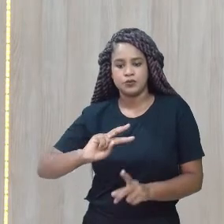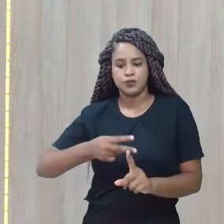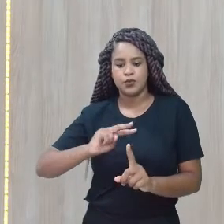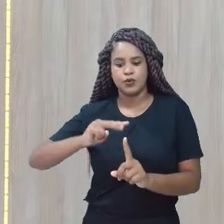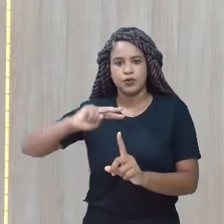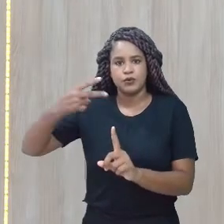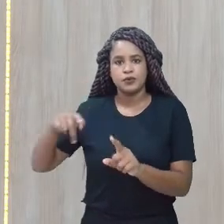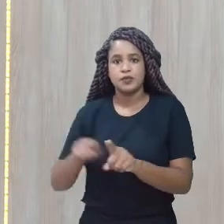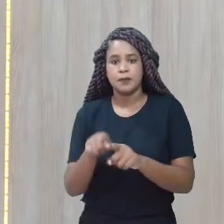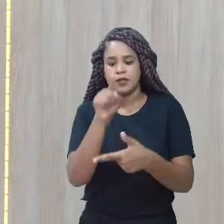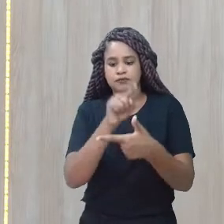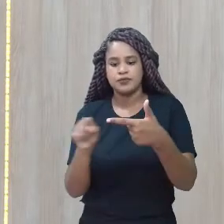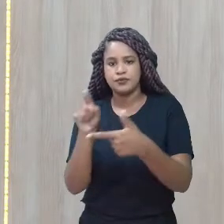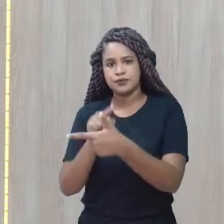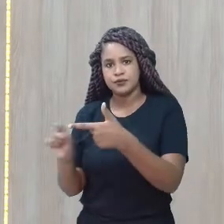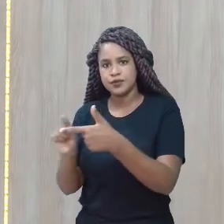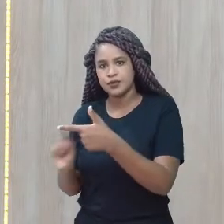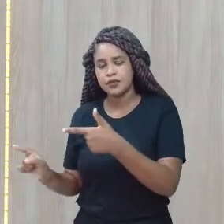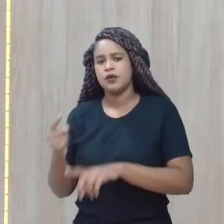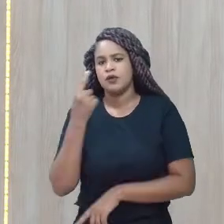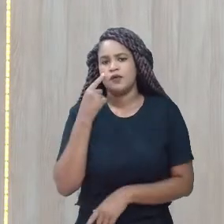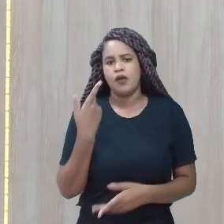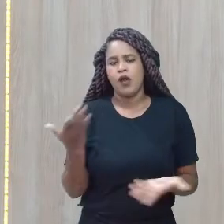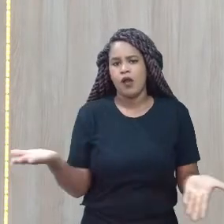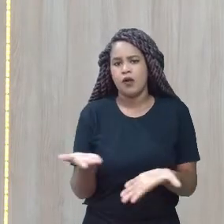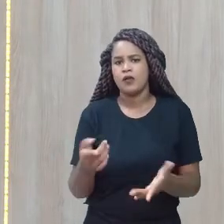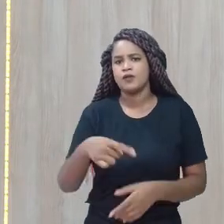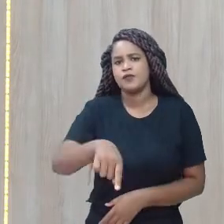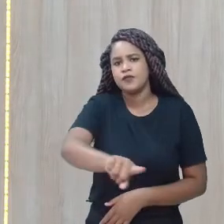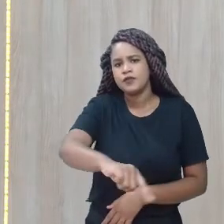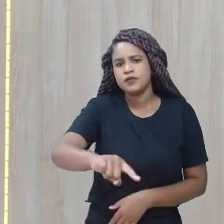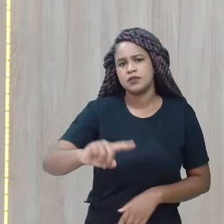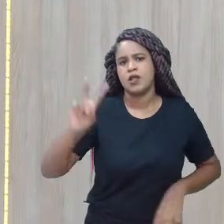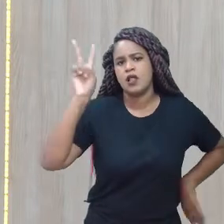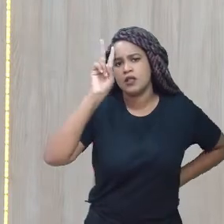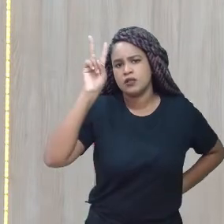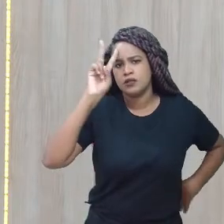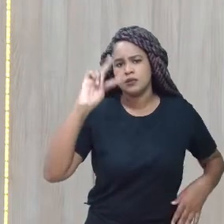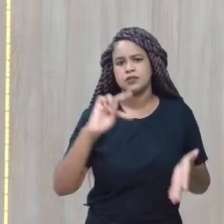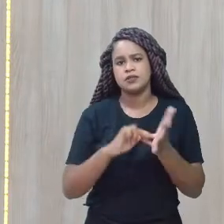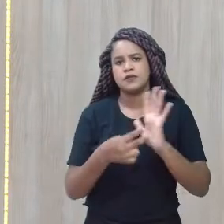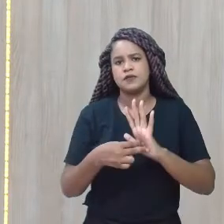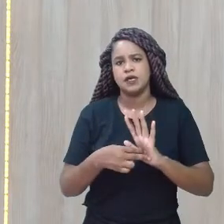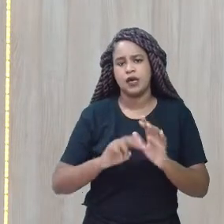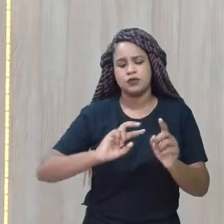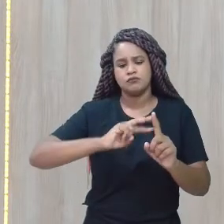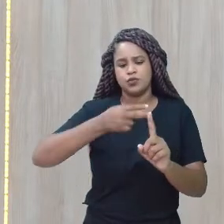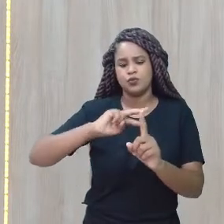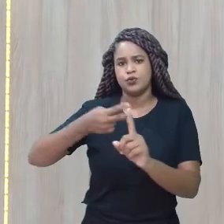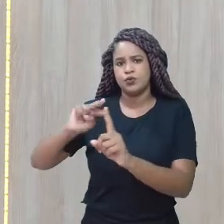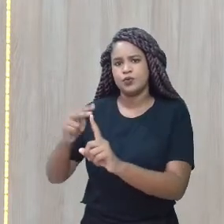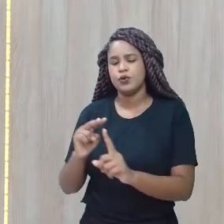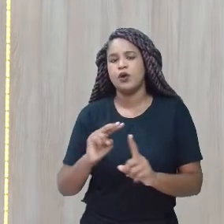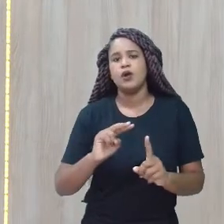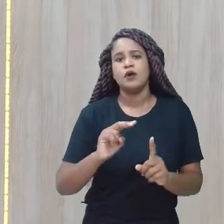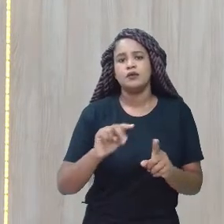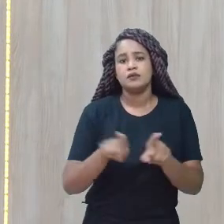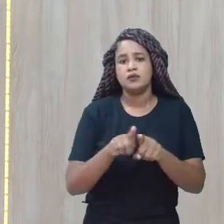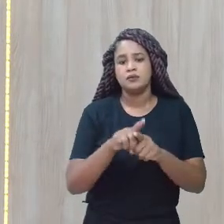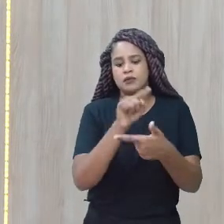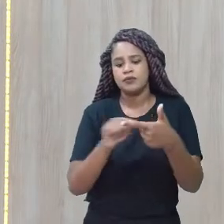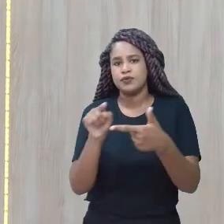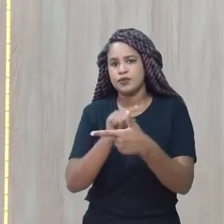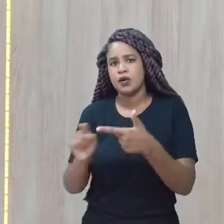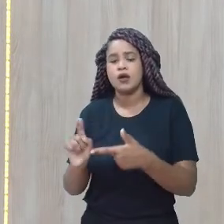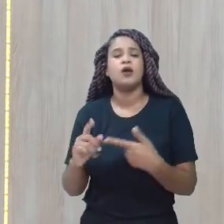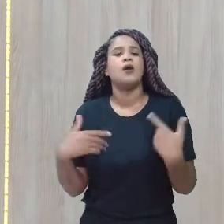hoje questionando algumas coisas, né? Será que você sabe ou você lembra o que são múltiplos e o que são divisores? Qual que